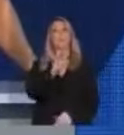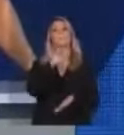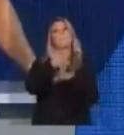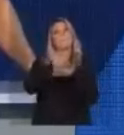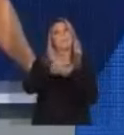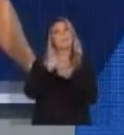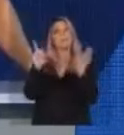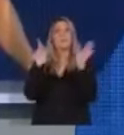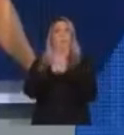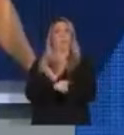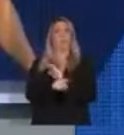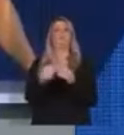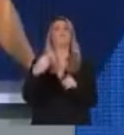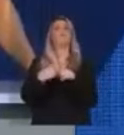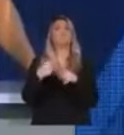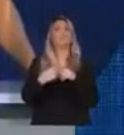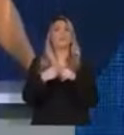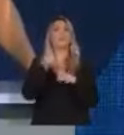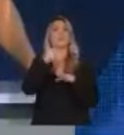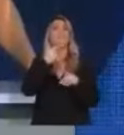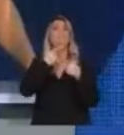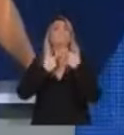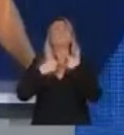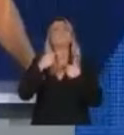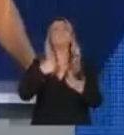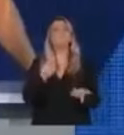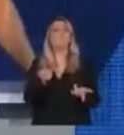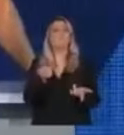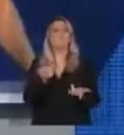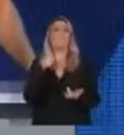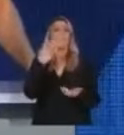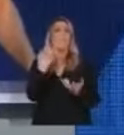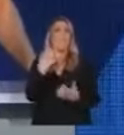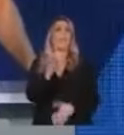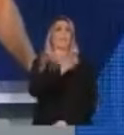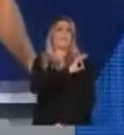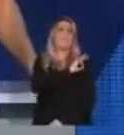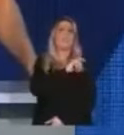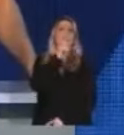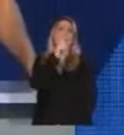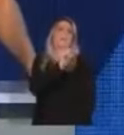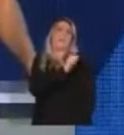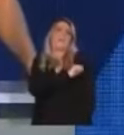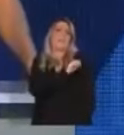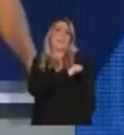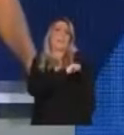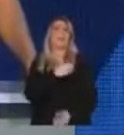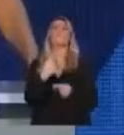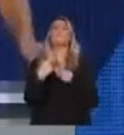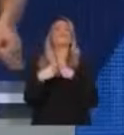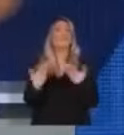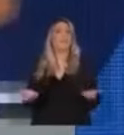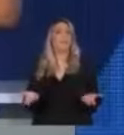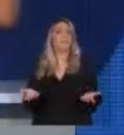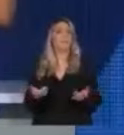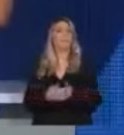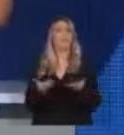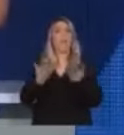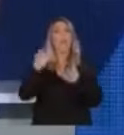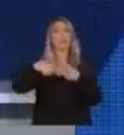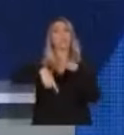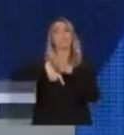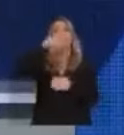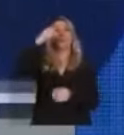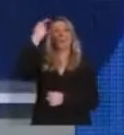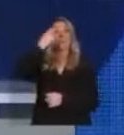mesma pergunta por deseja ser prefeito ou prefeita da cidade do Rio de Janeiro Então vamos ao sorteio do